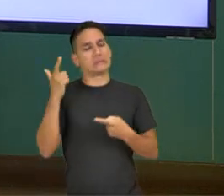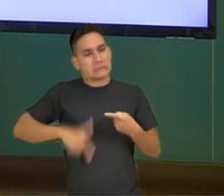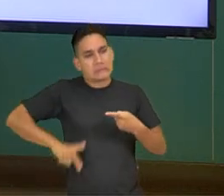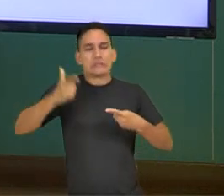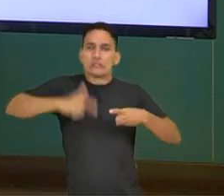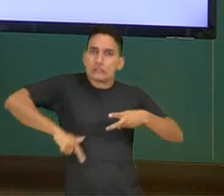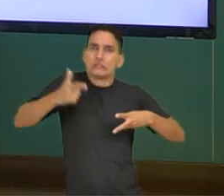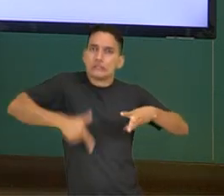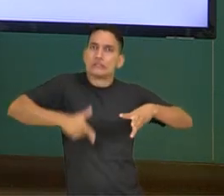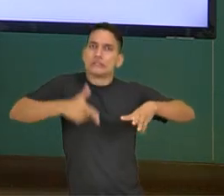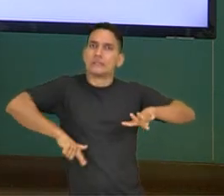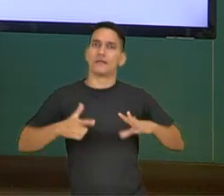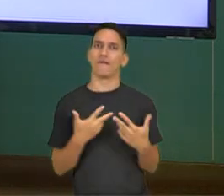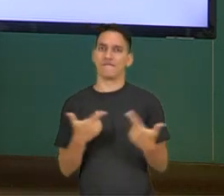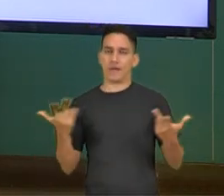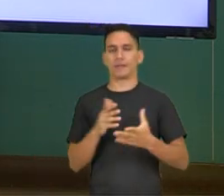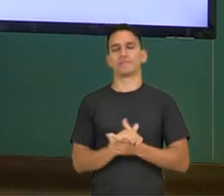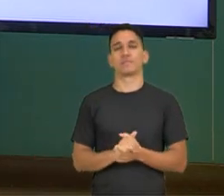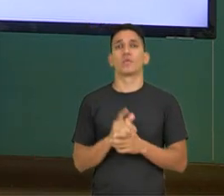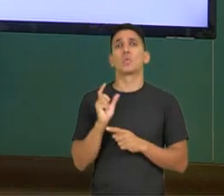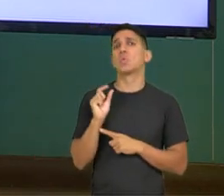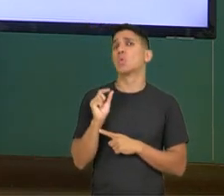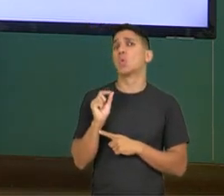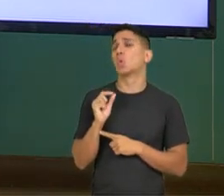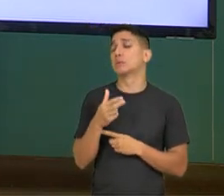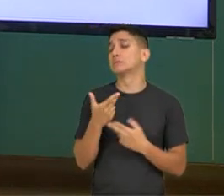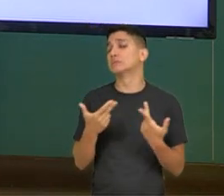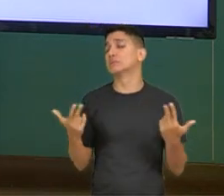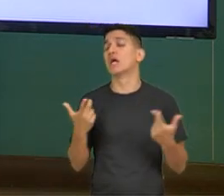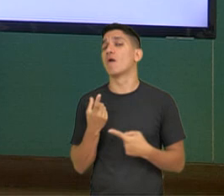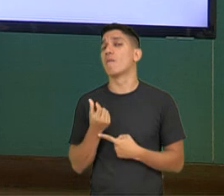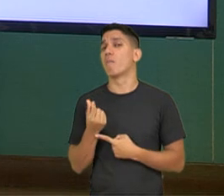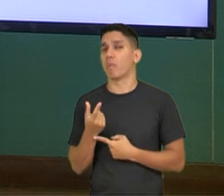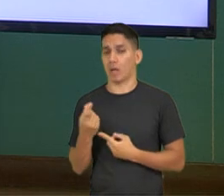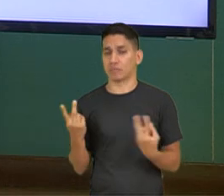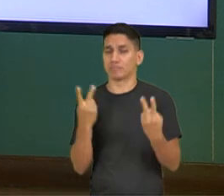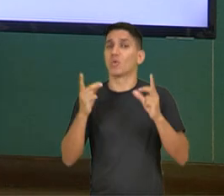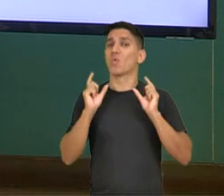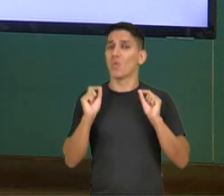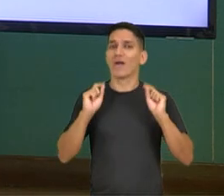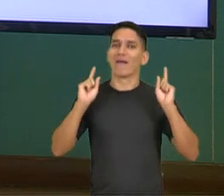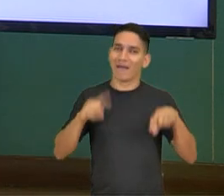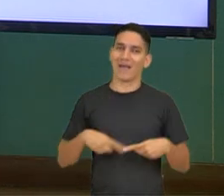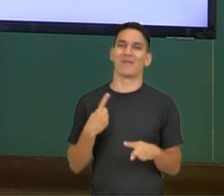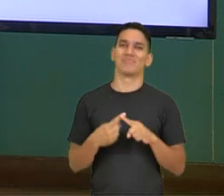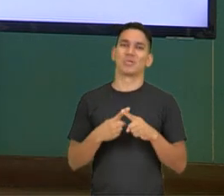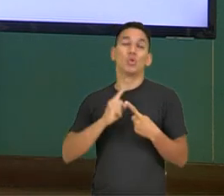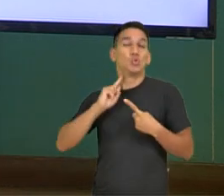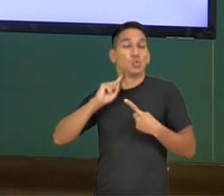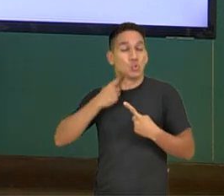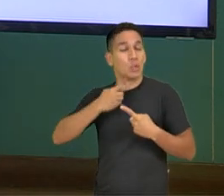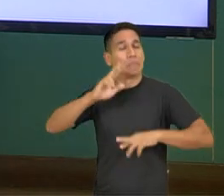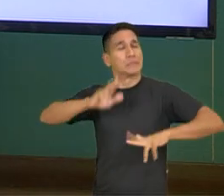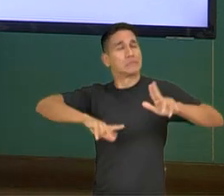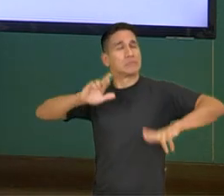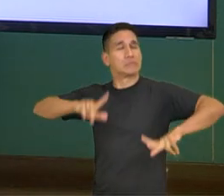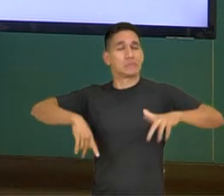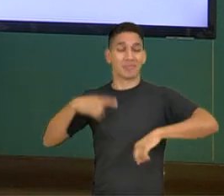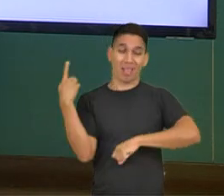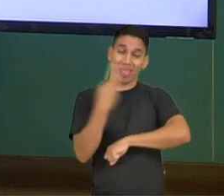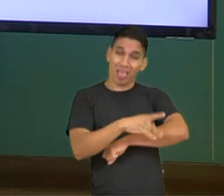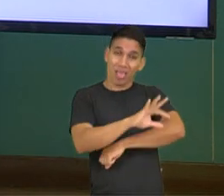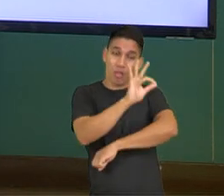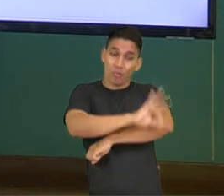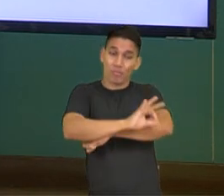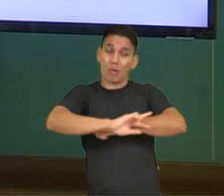o preço são os diversos tipos de poluição, de contaminações que essa